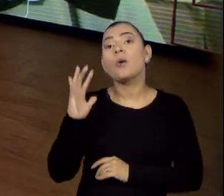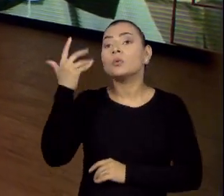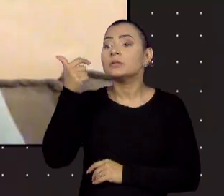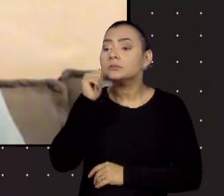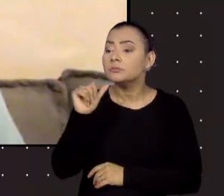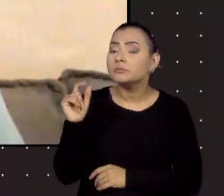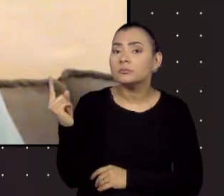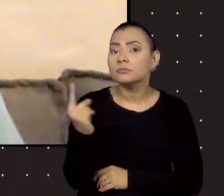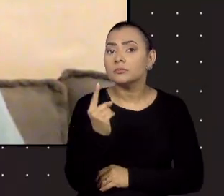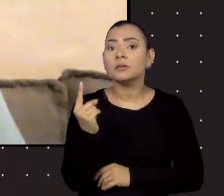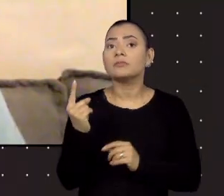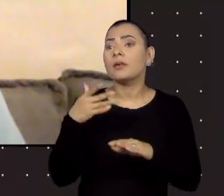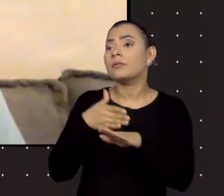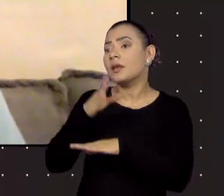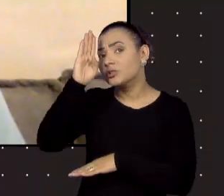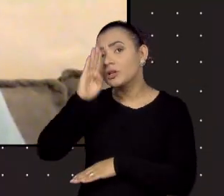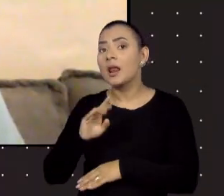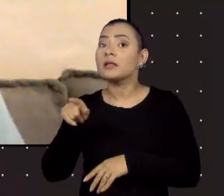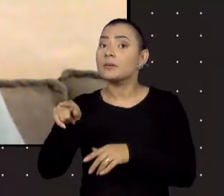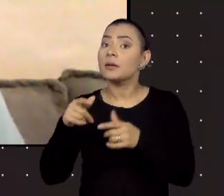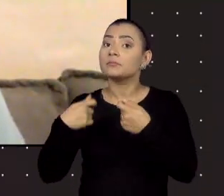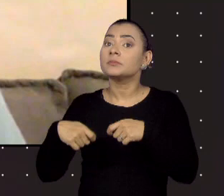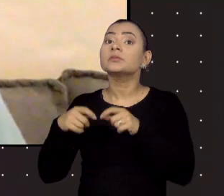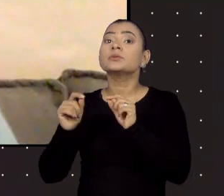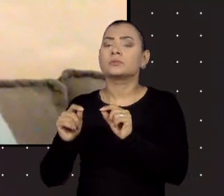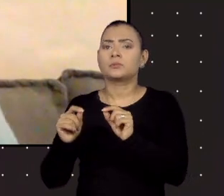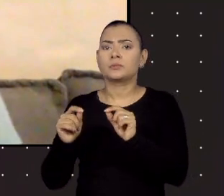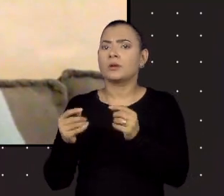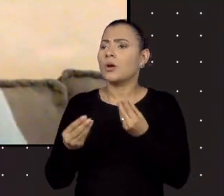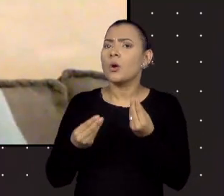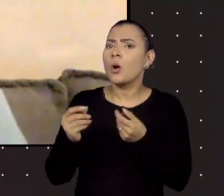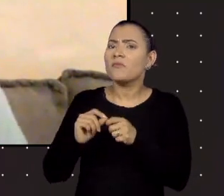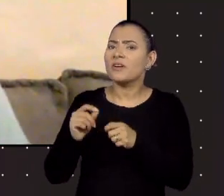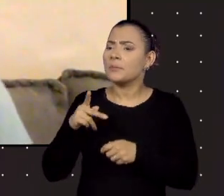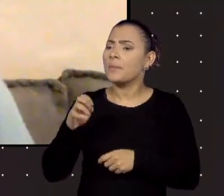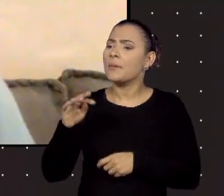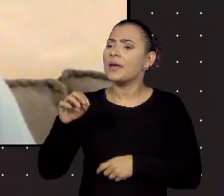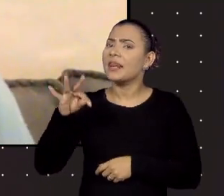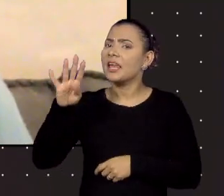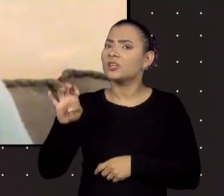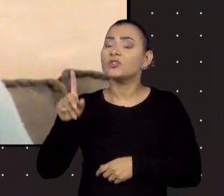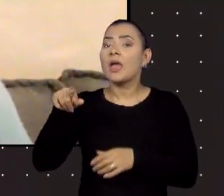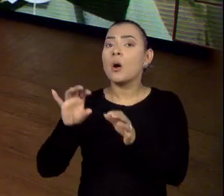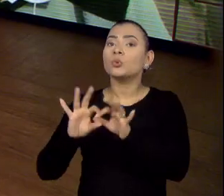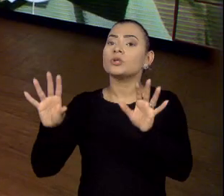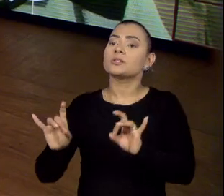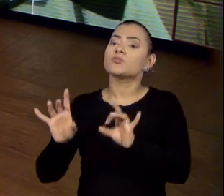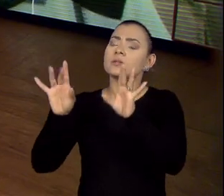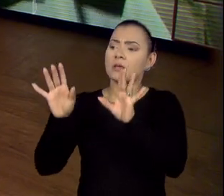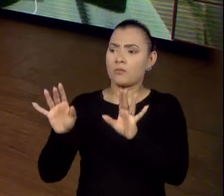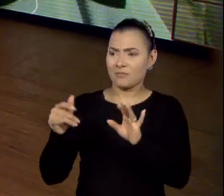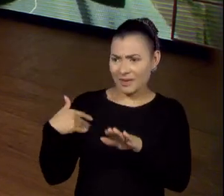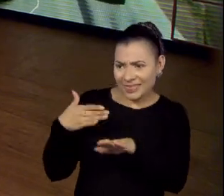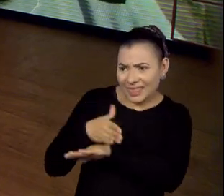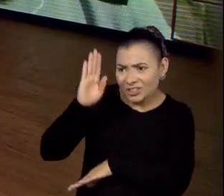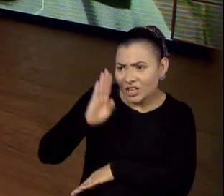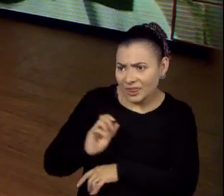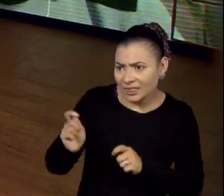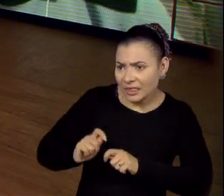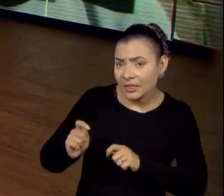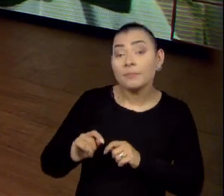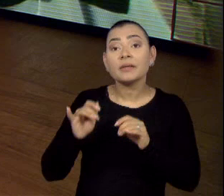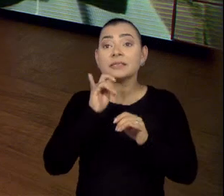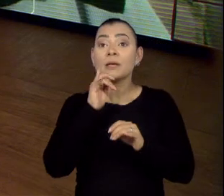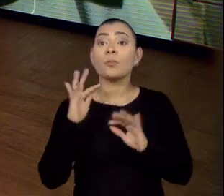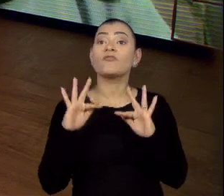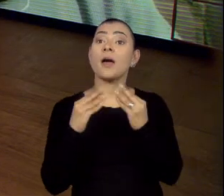olha, para entrar de graça só tendo permanente. Eu falei, mas como é que é permanente? É uma permissão especial. As famílias